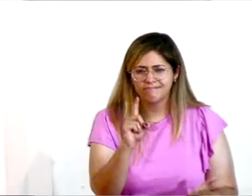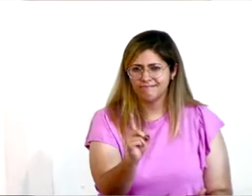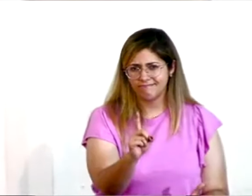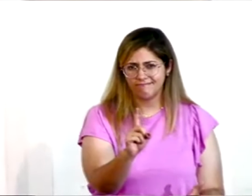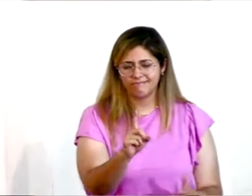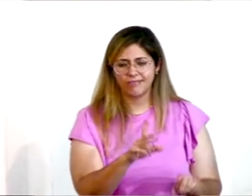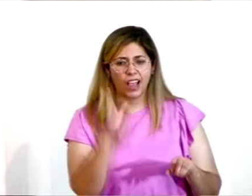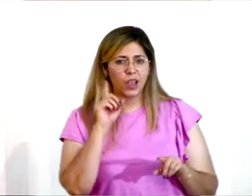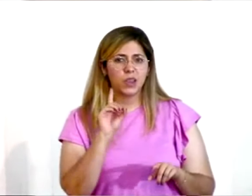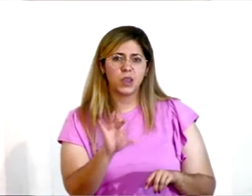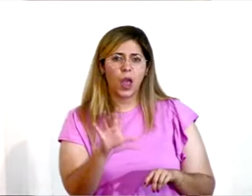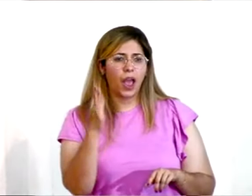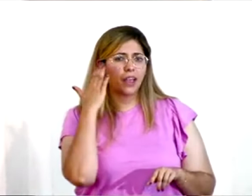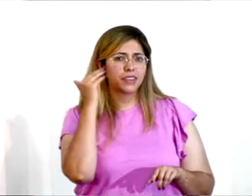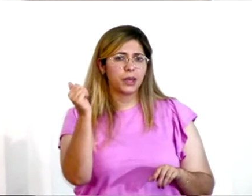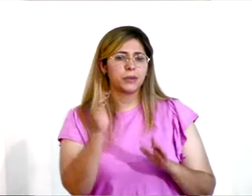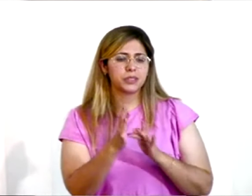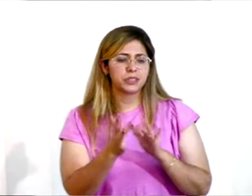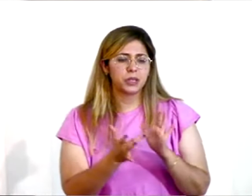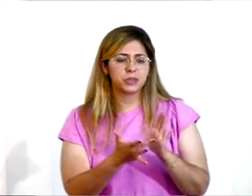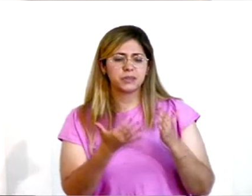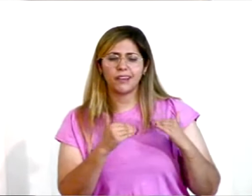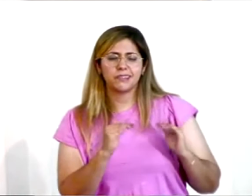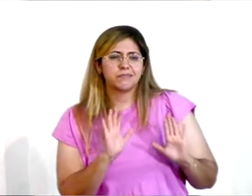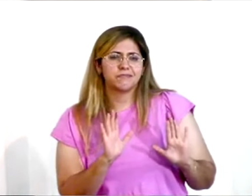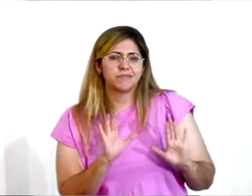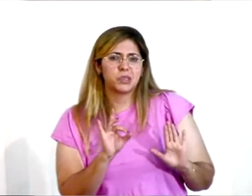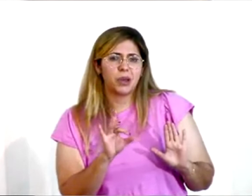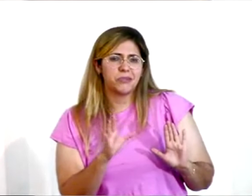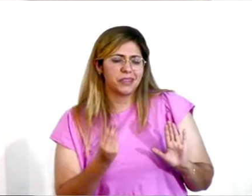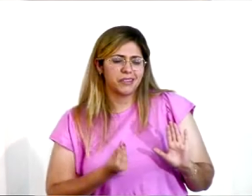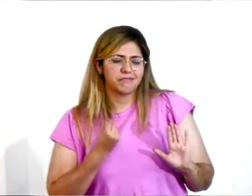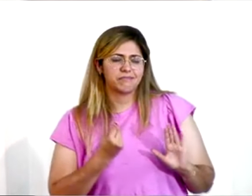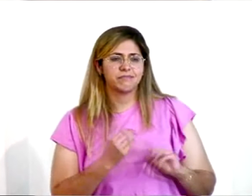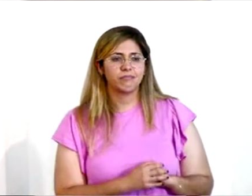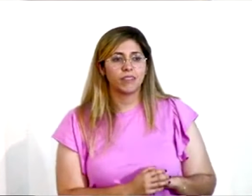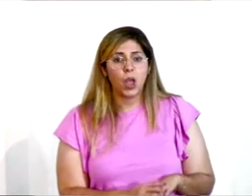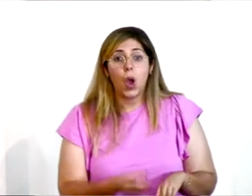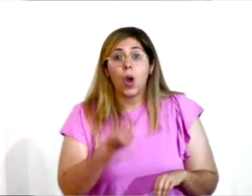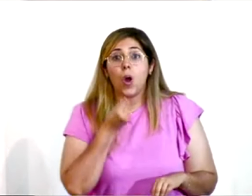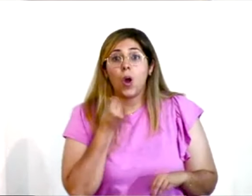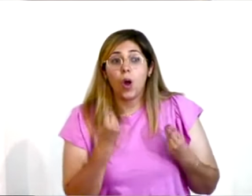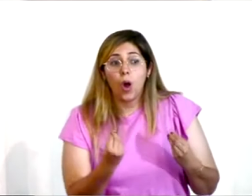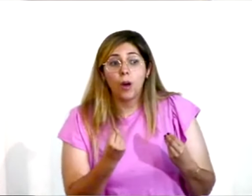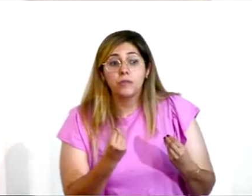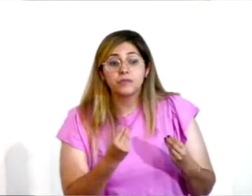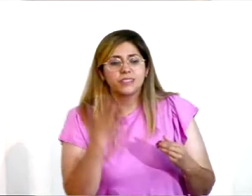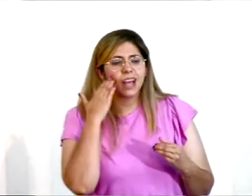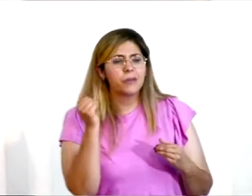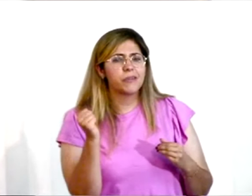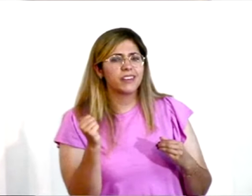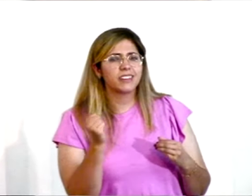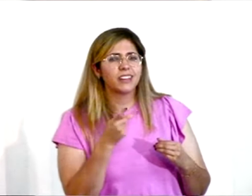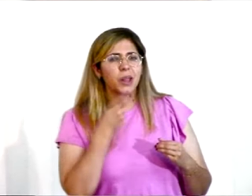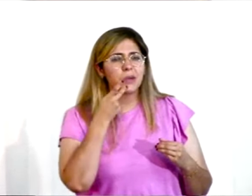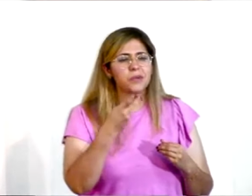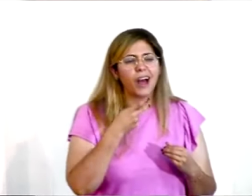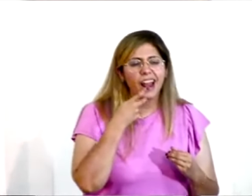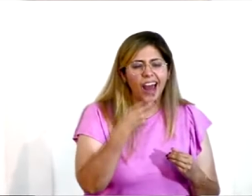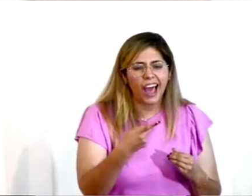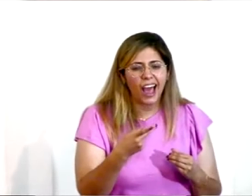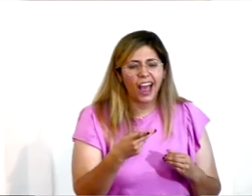saber que Jesus está em você. Elas precisam saber. E como elas vão saber? Pela voz, pelo jeito de falar, pela maneira